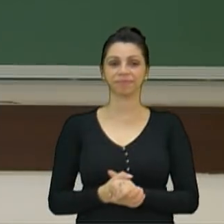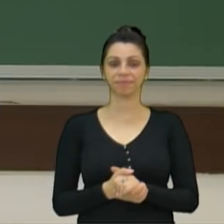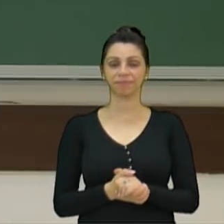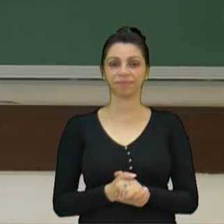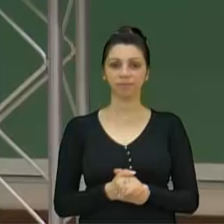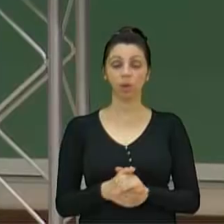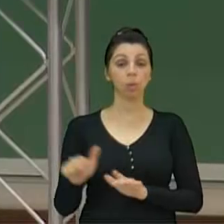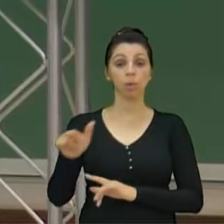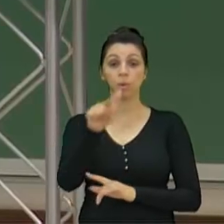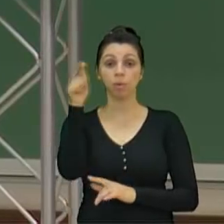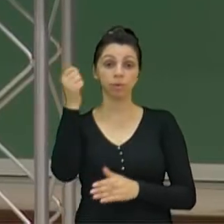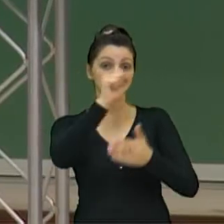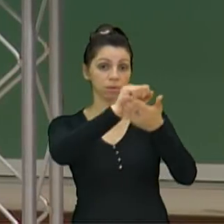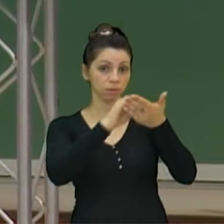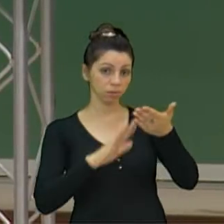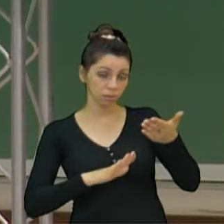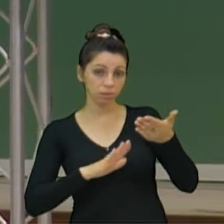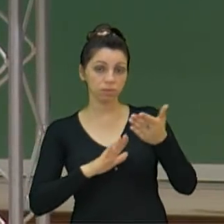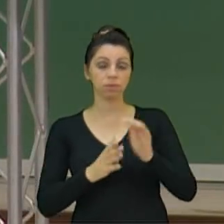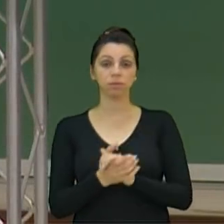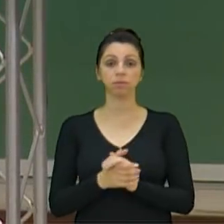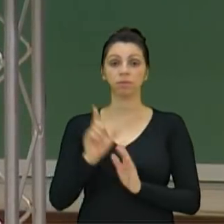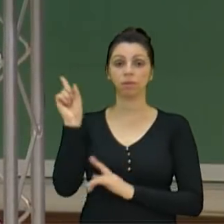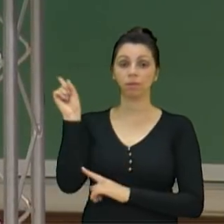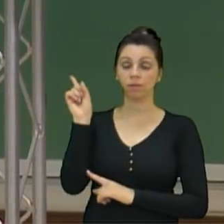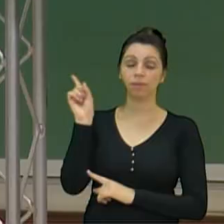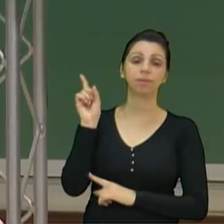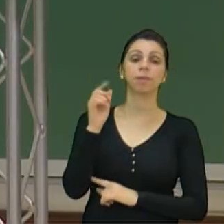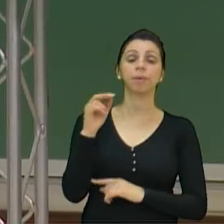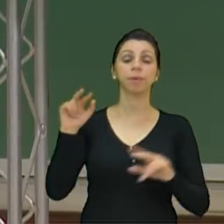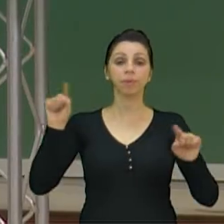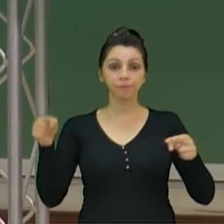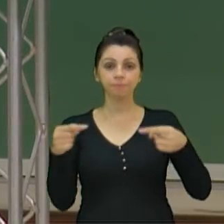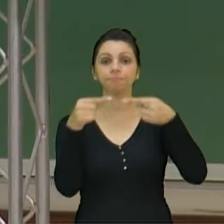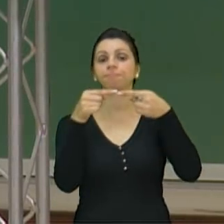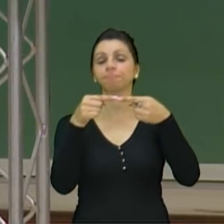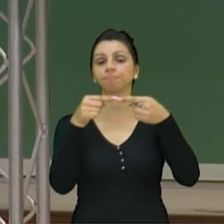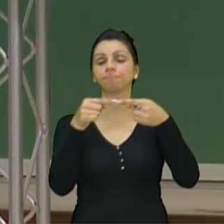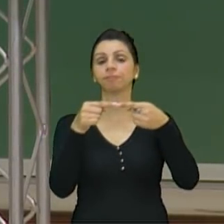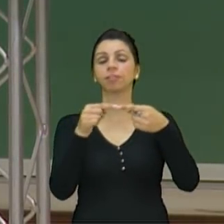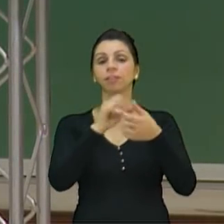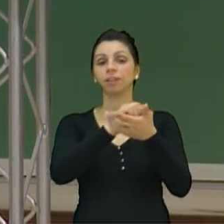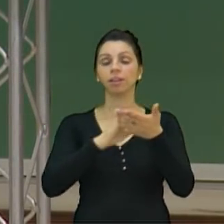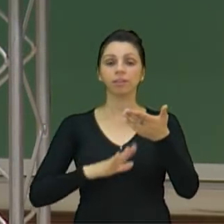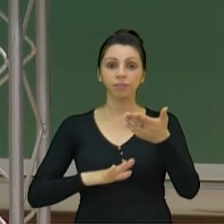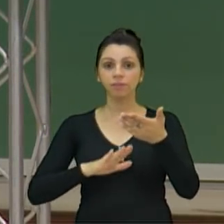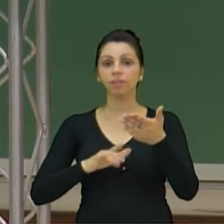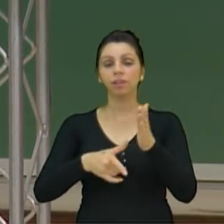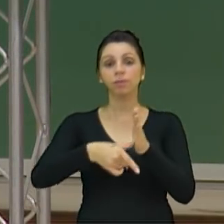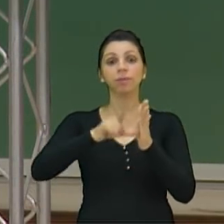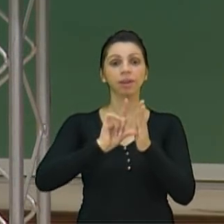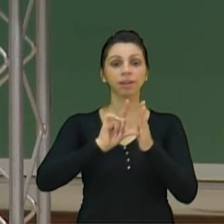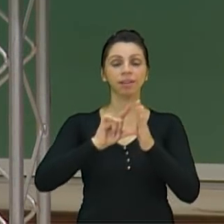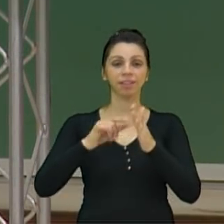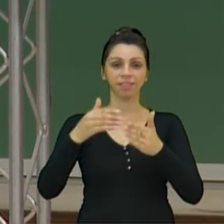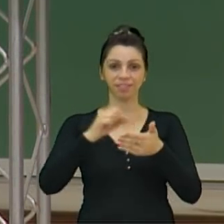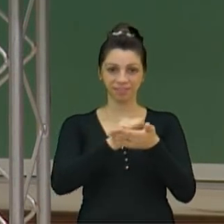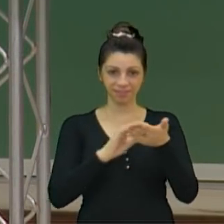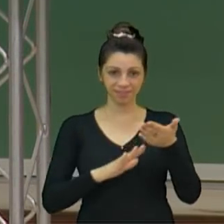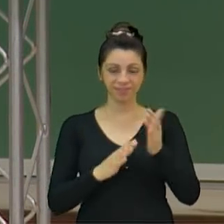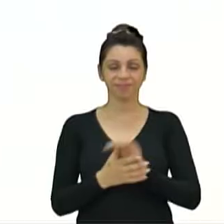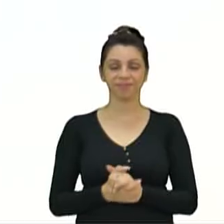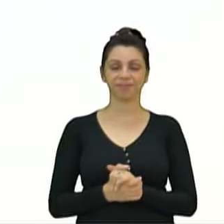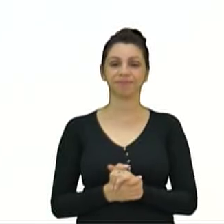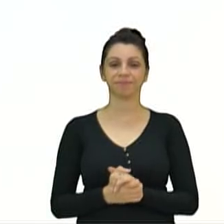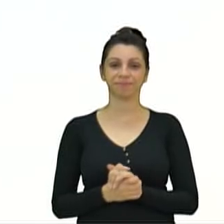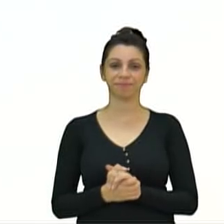Temos mais um exercício aqui e este exercício tem tudo a ver com o anterior, porque é sobre os movimentos do coração. Então diz o seguinte: